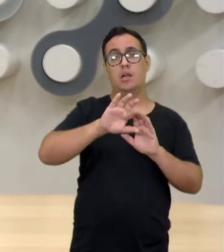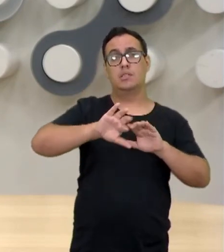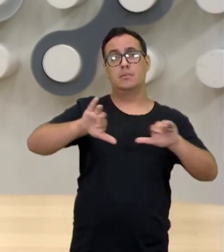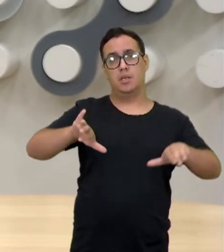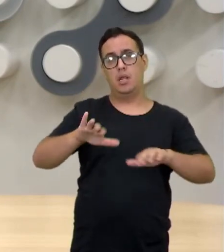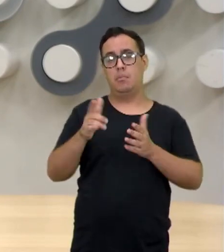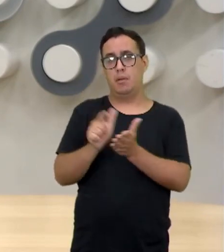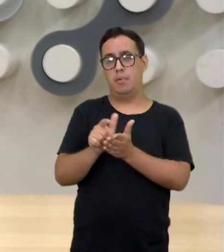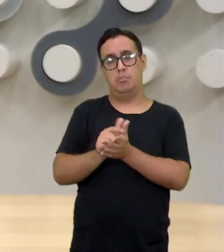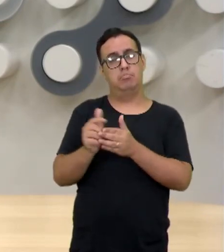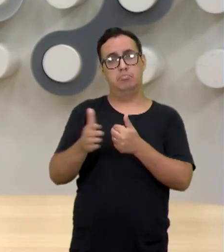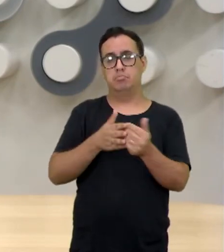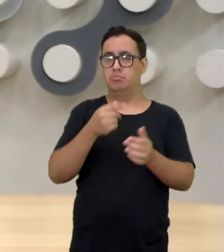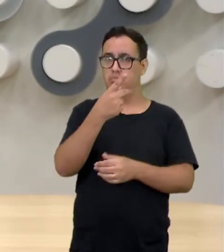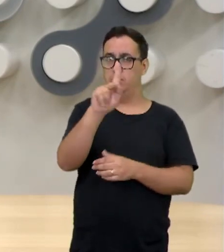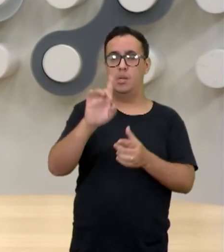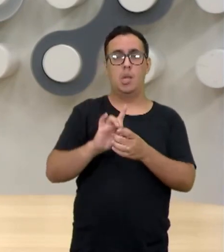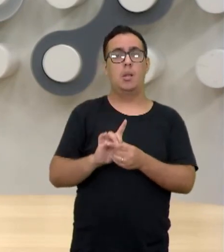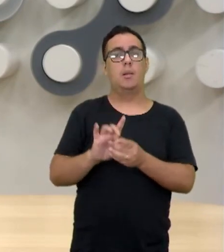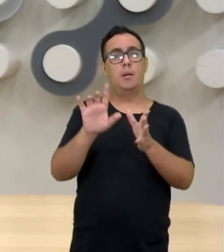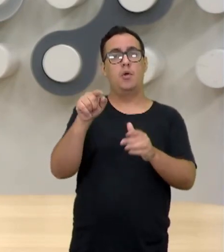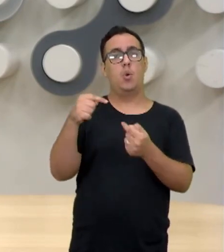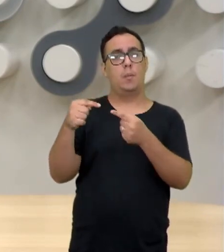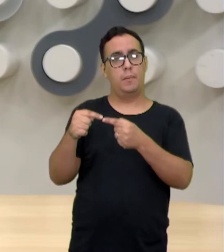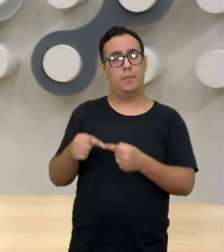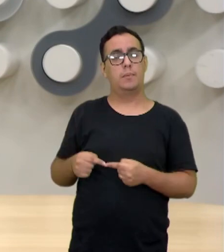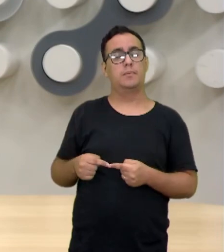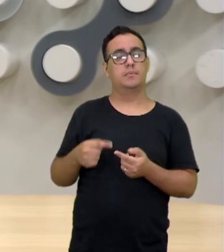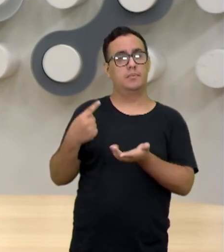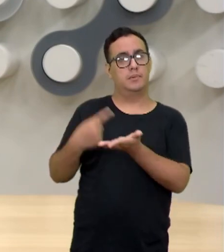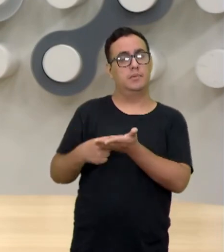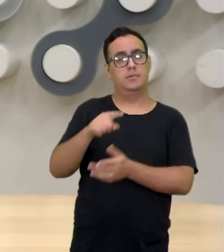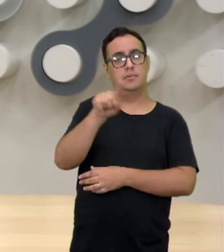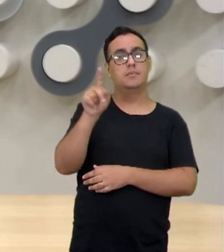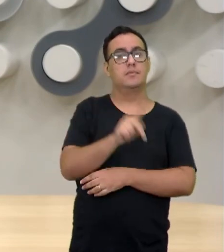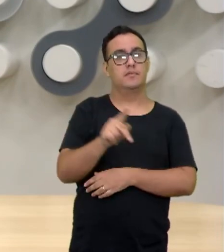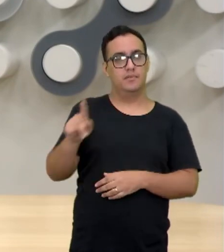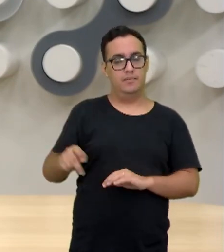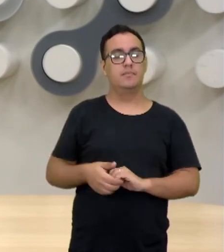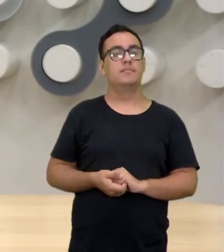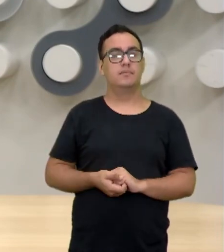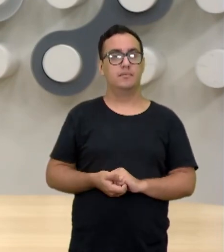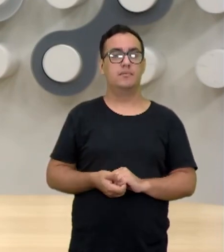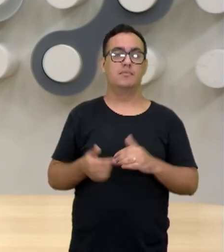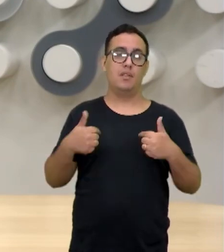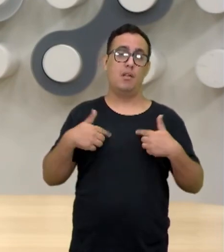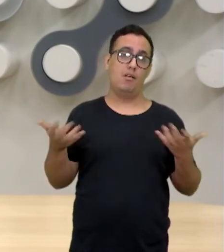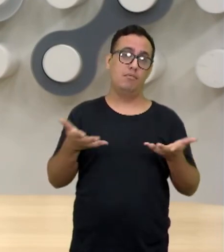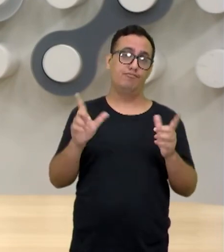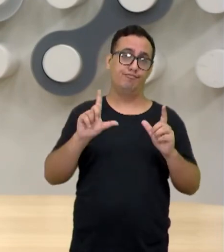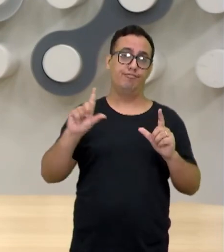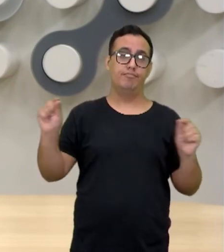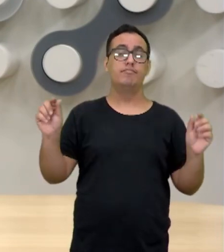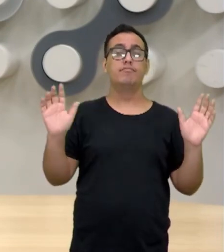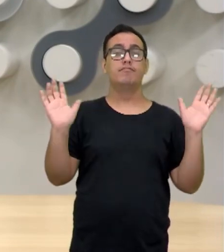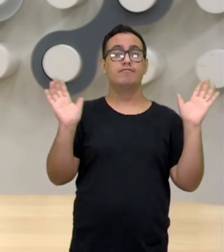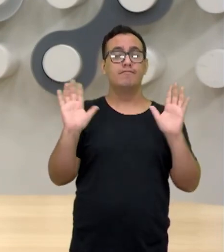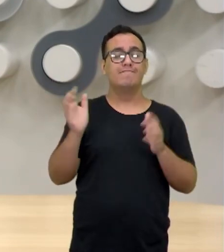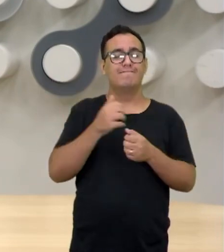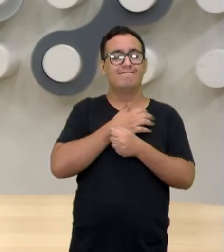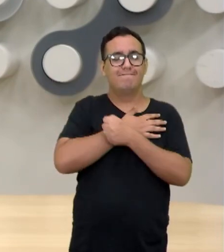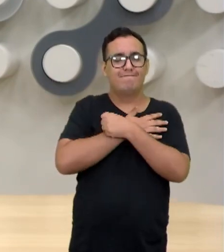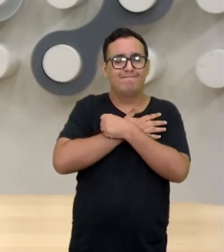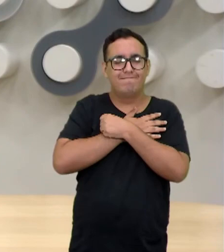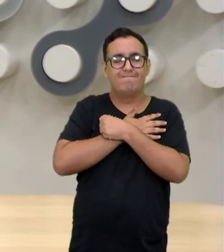como vocês combinarem com a professora ou o professor de vocês. Tudo bem? Me despeço de vocês com todo o carinho do